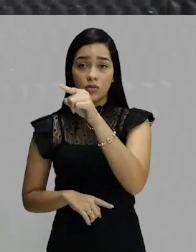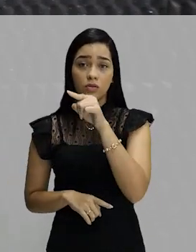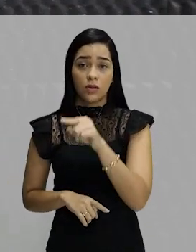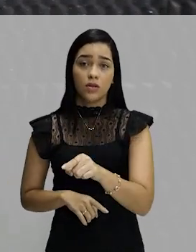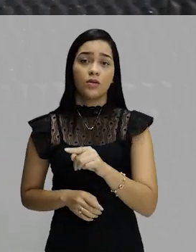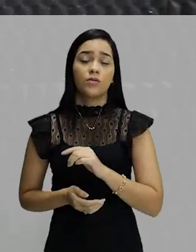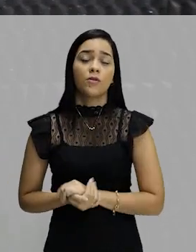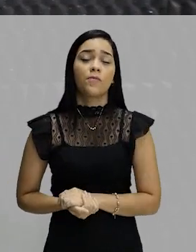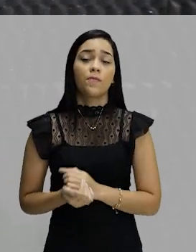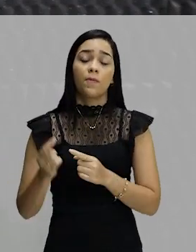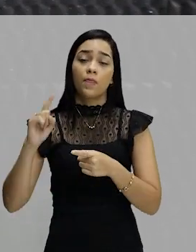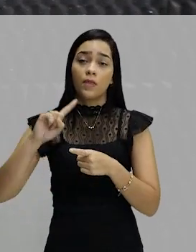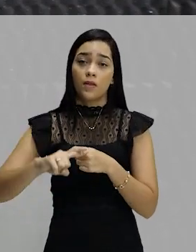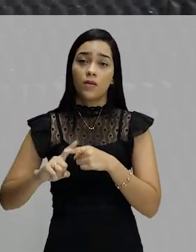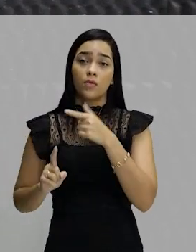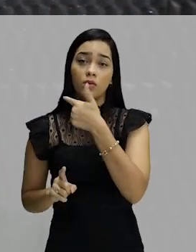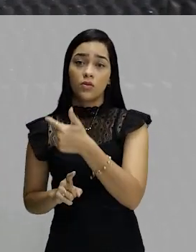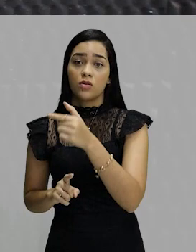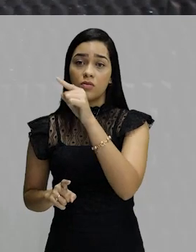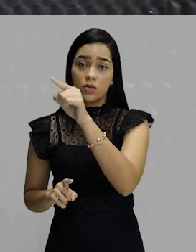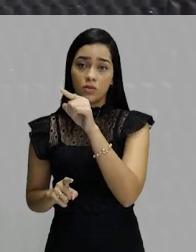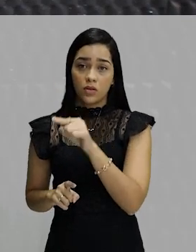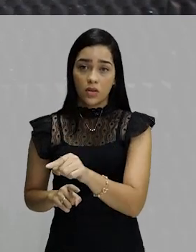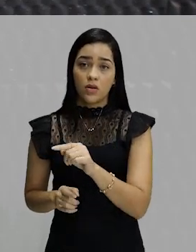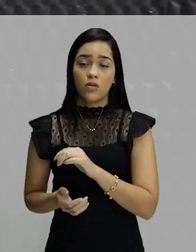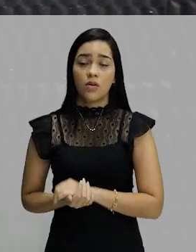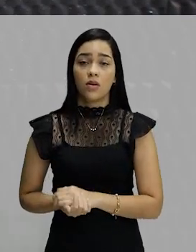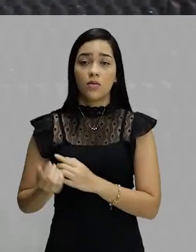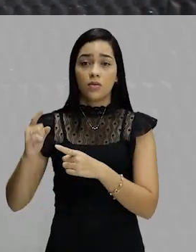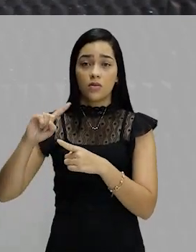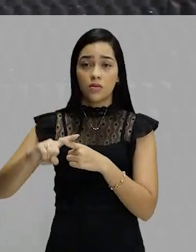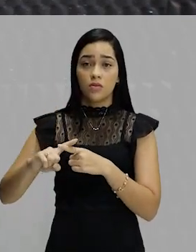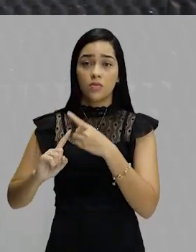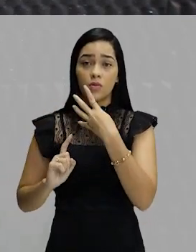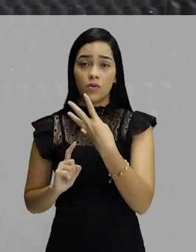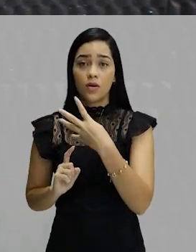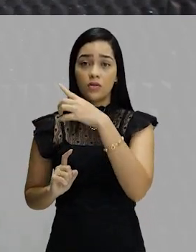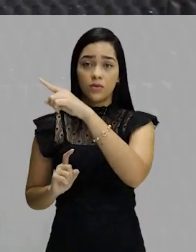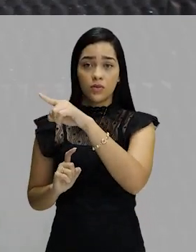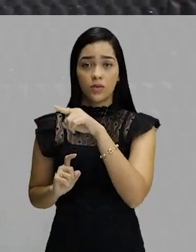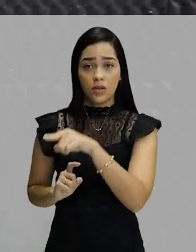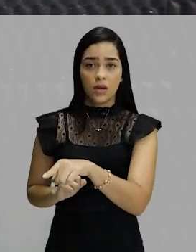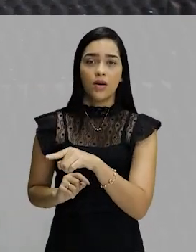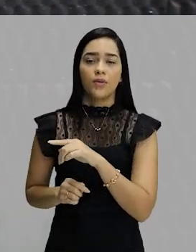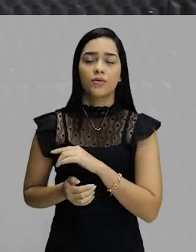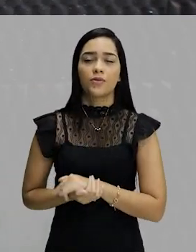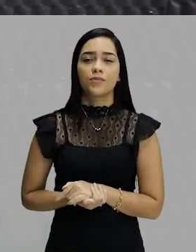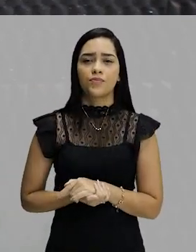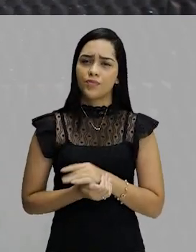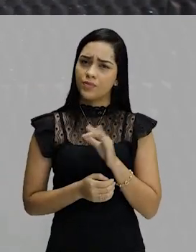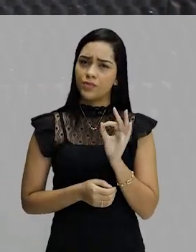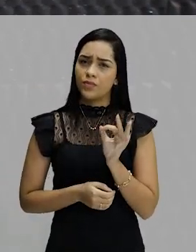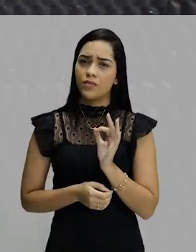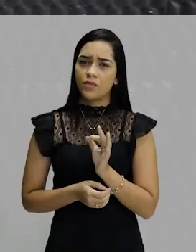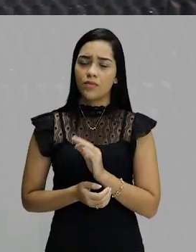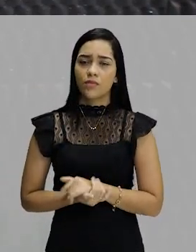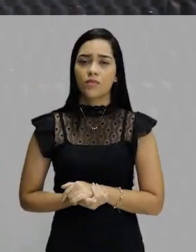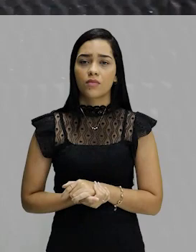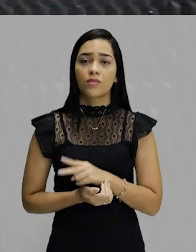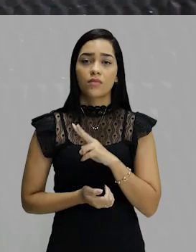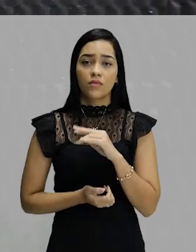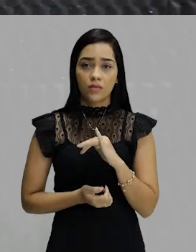fatorial multiplicado por 2 fatorial multiplicado por 4 fatorial, certo? Isso aí